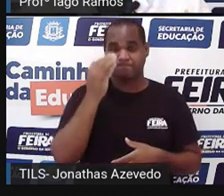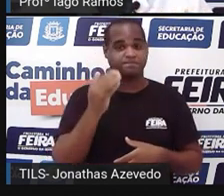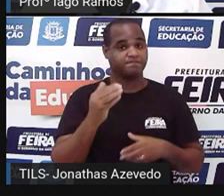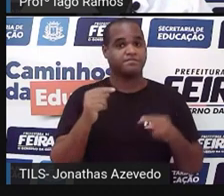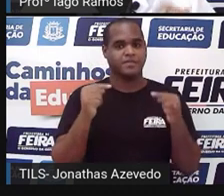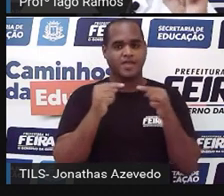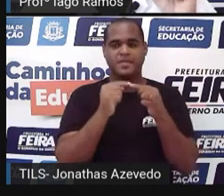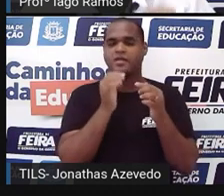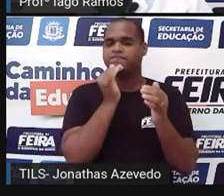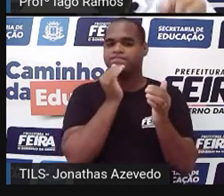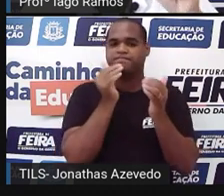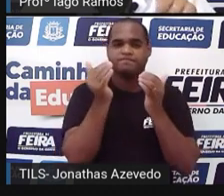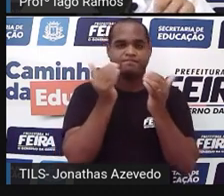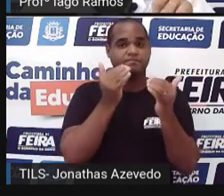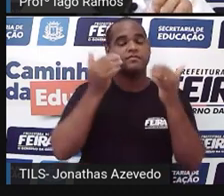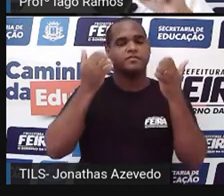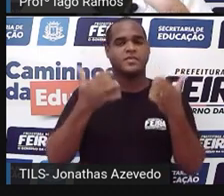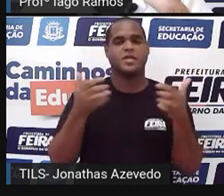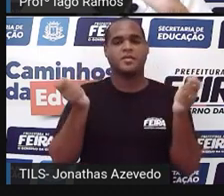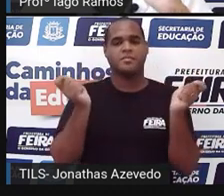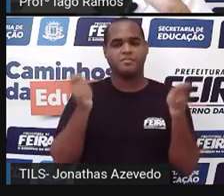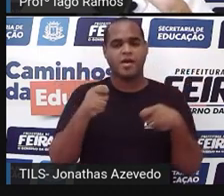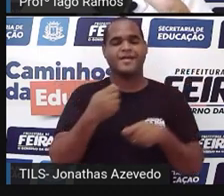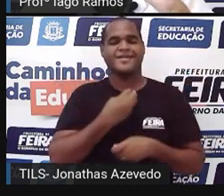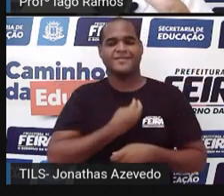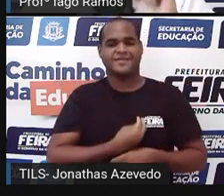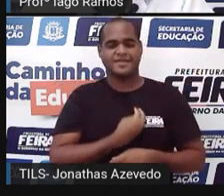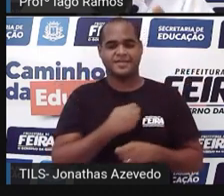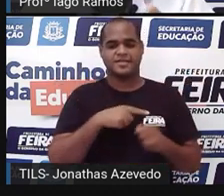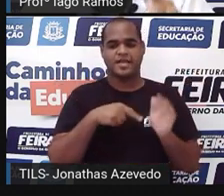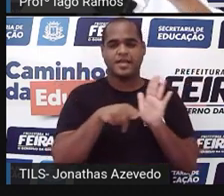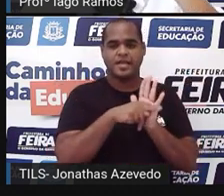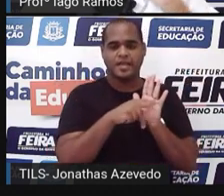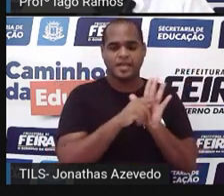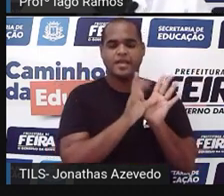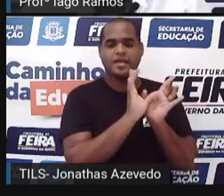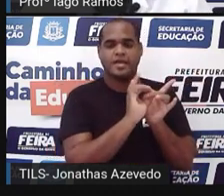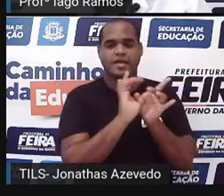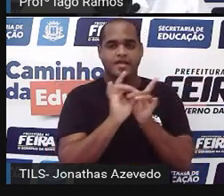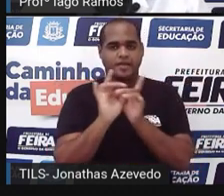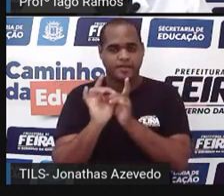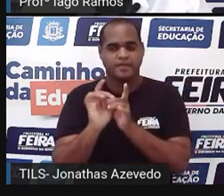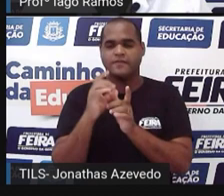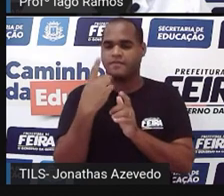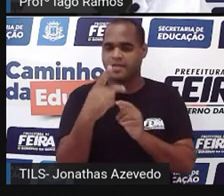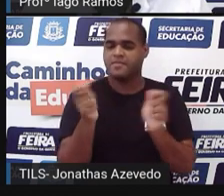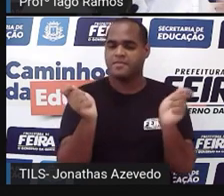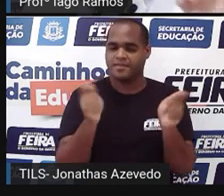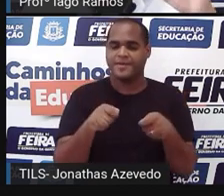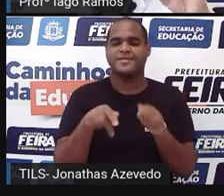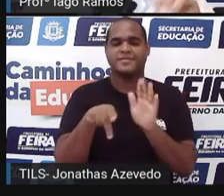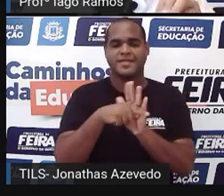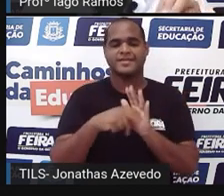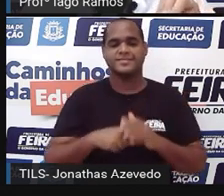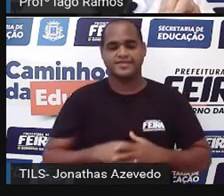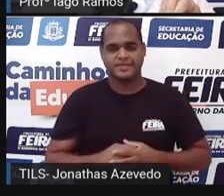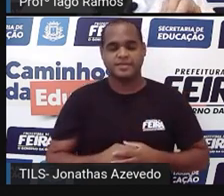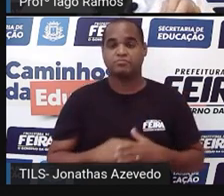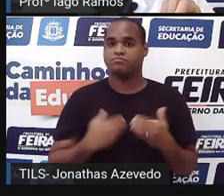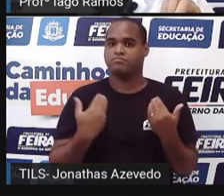essa é uma situação que sim faz parte né do seu contexto você faz parte dela ok